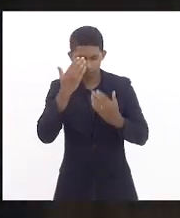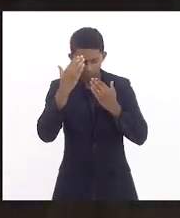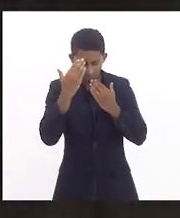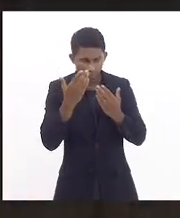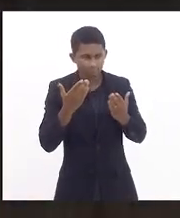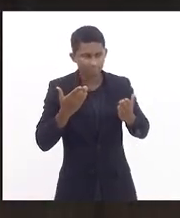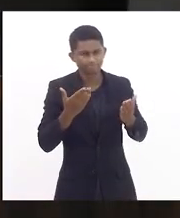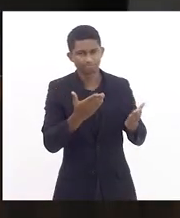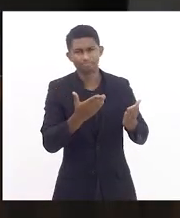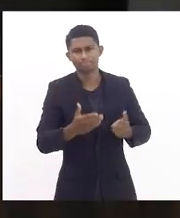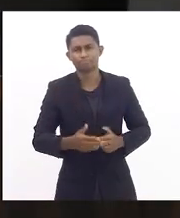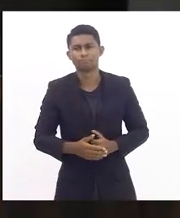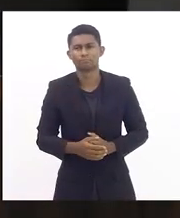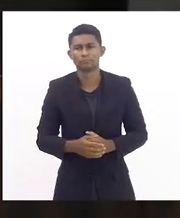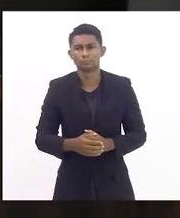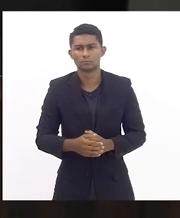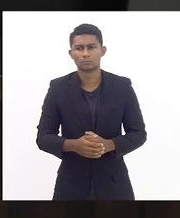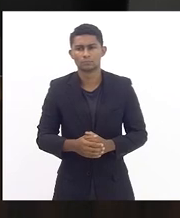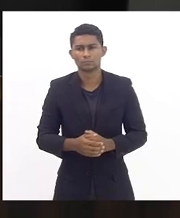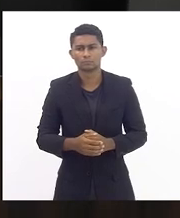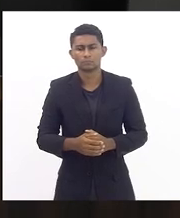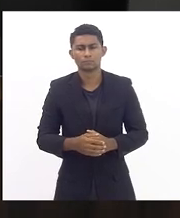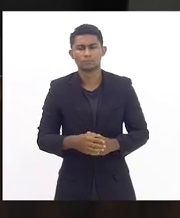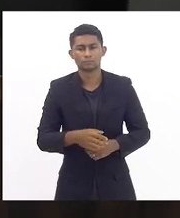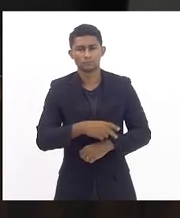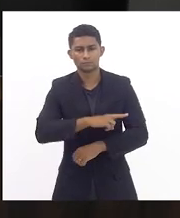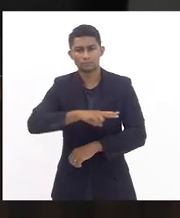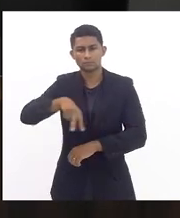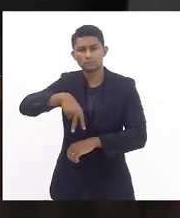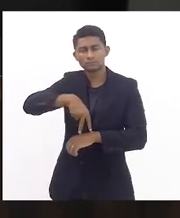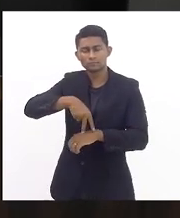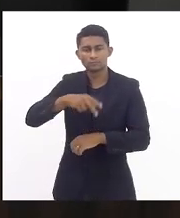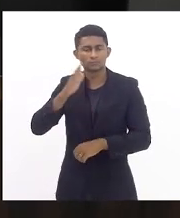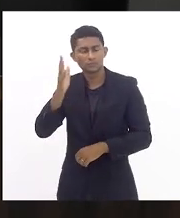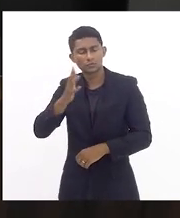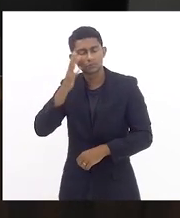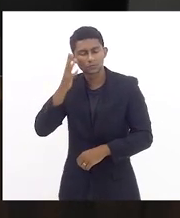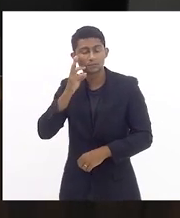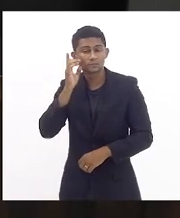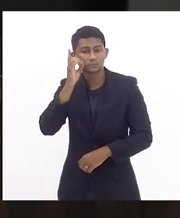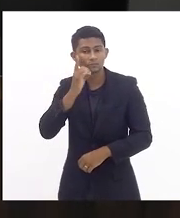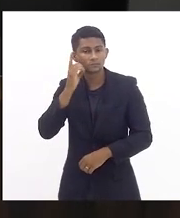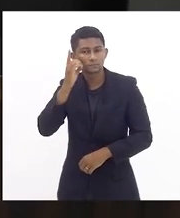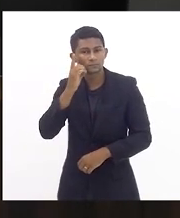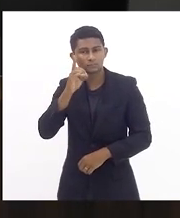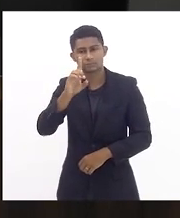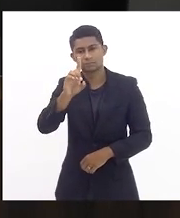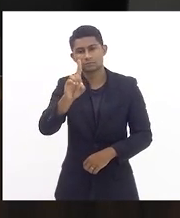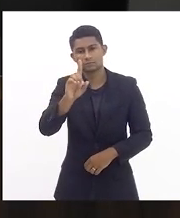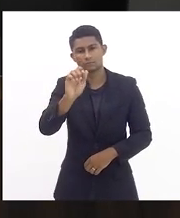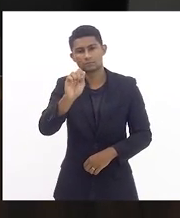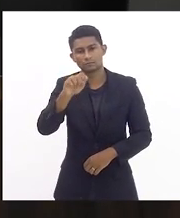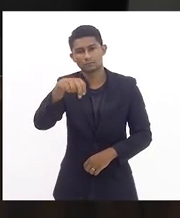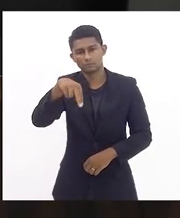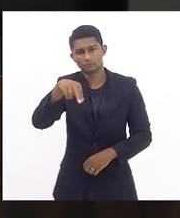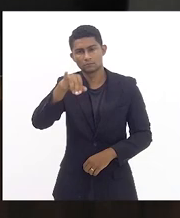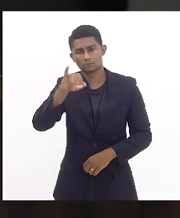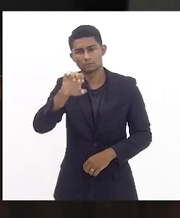iniciativa também. Próximo orador inscrito, o nobre deputado Daniel